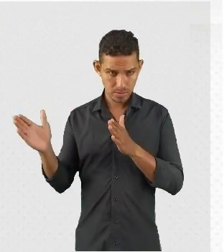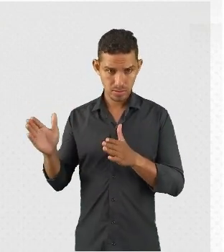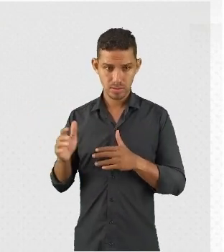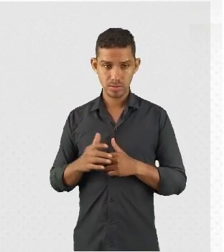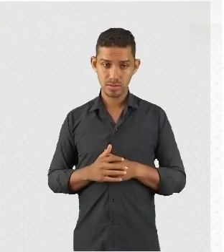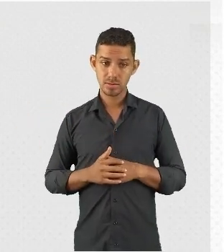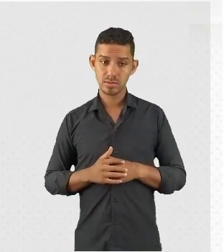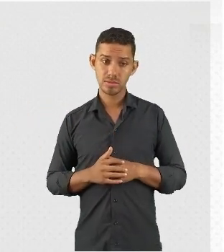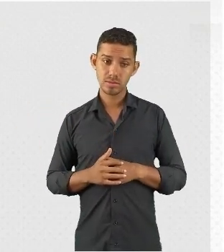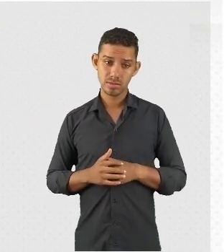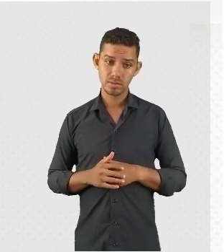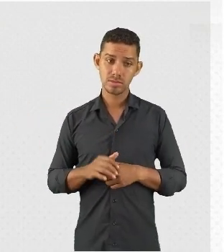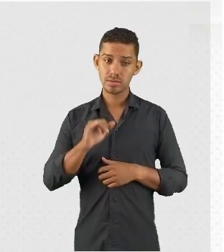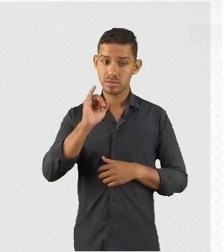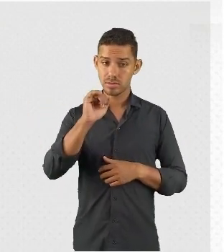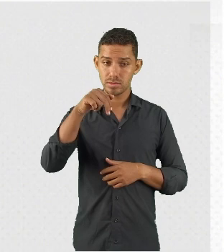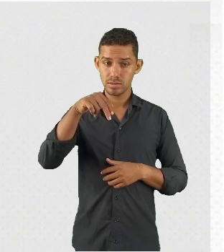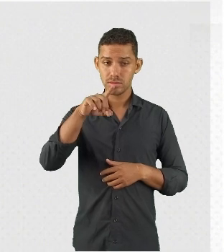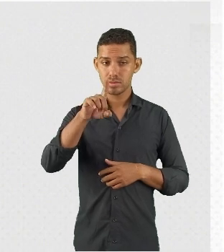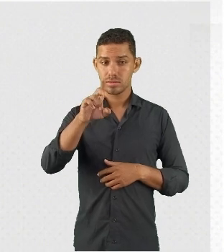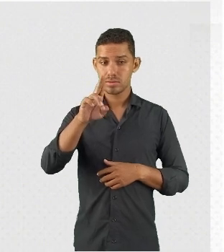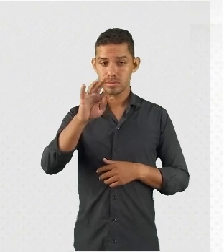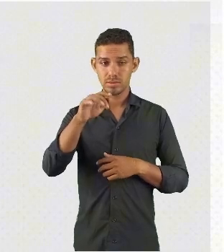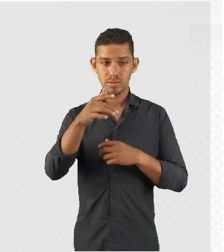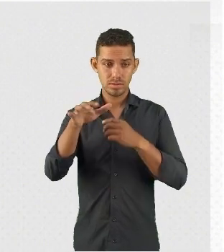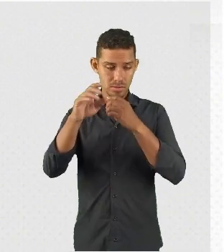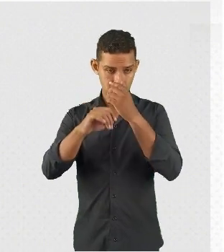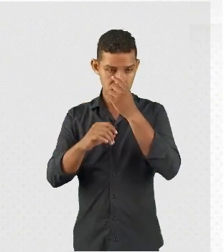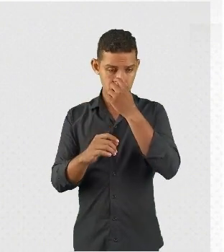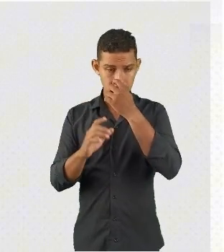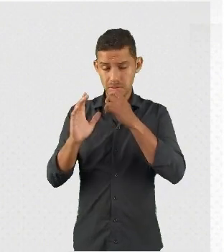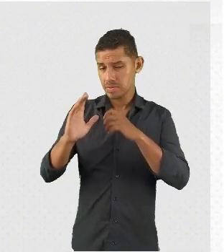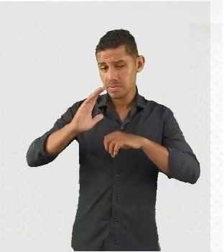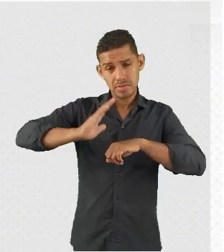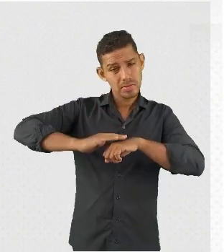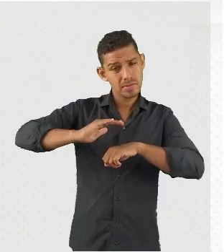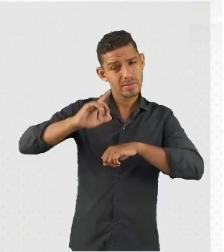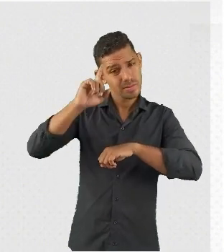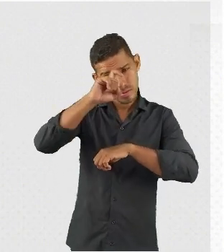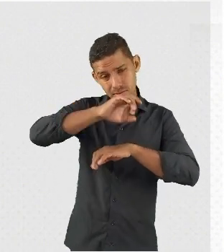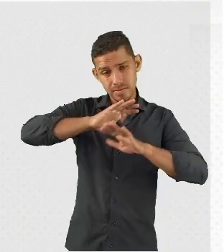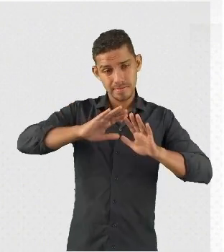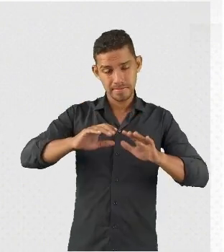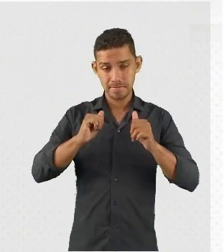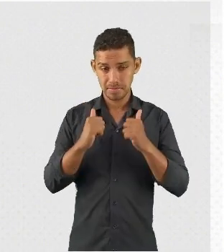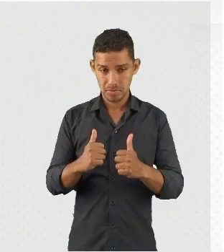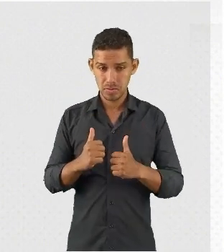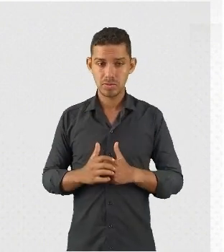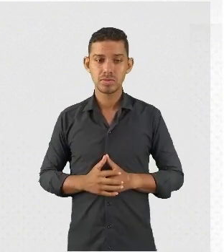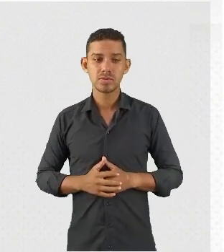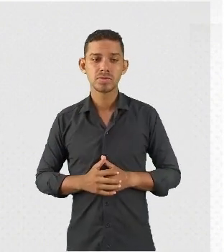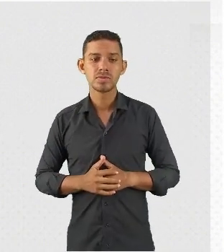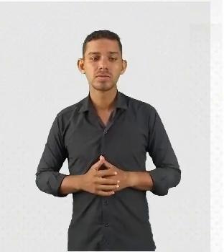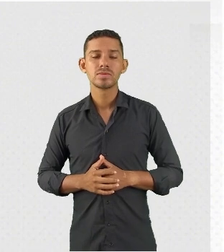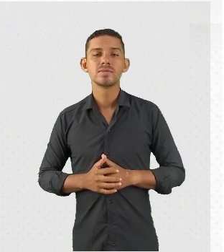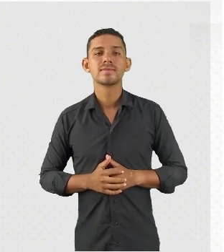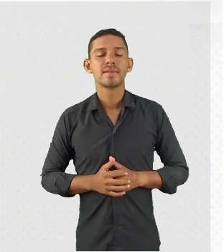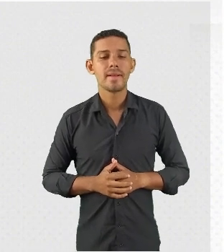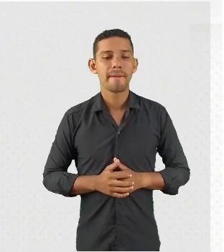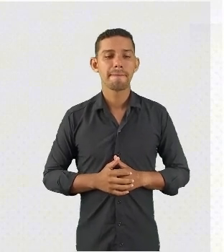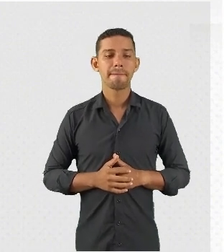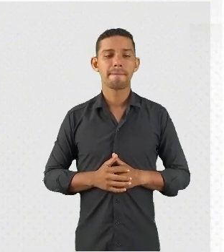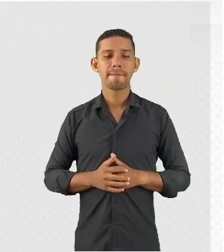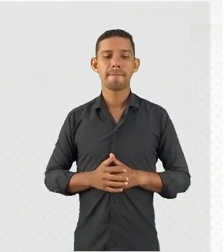indução. Foi o que eu falei, é o que dá um pouquinho mais de trabalho. Tá bom? Então é isso. Acabou. É